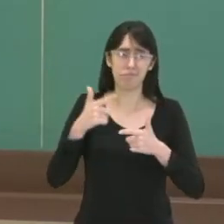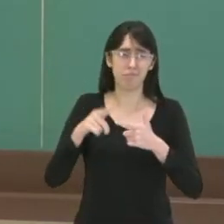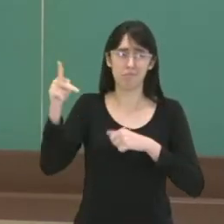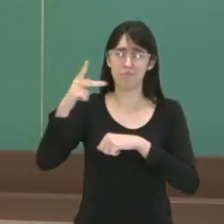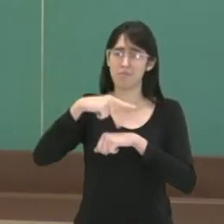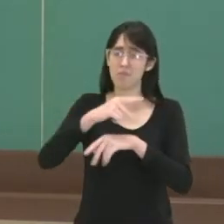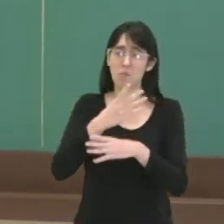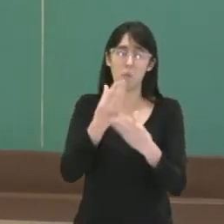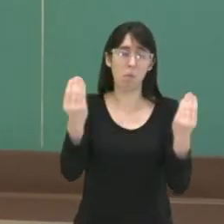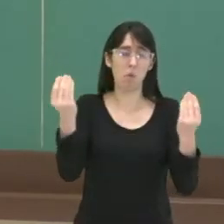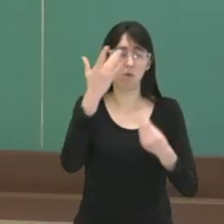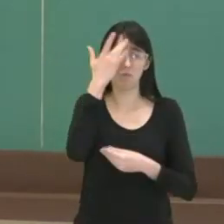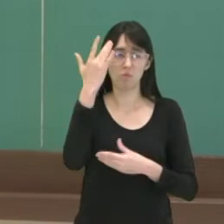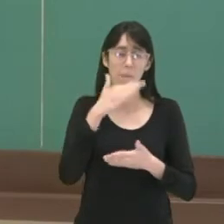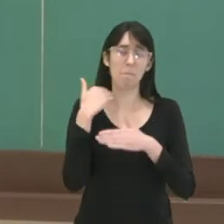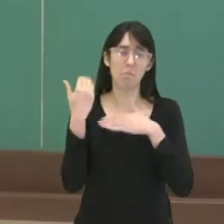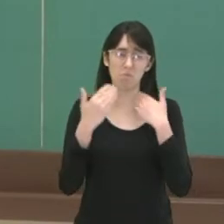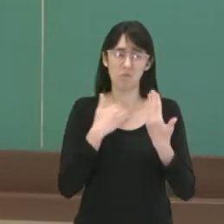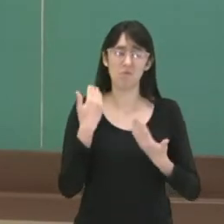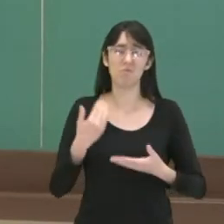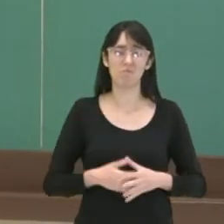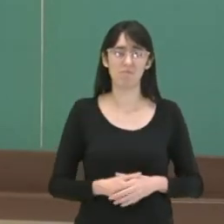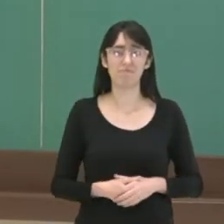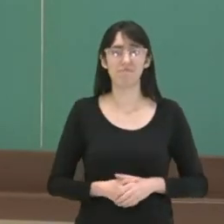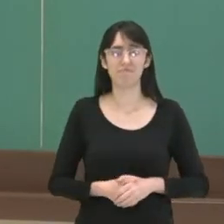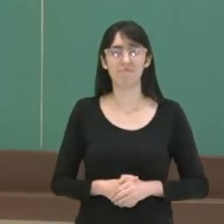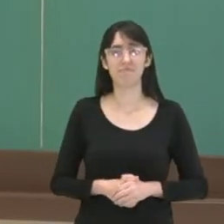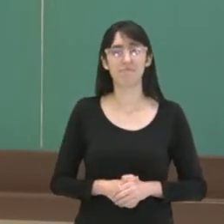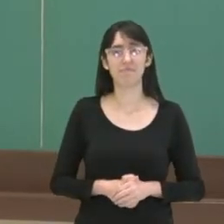muitas pessoas à morte.